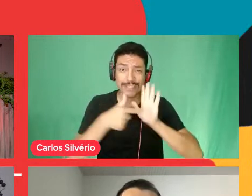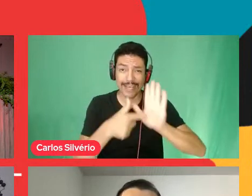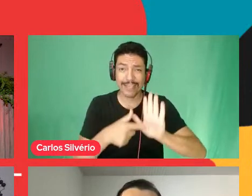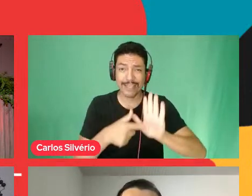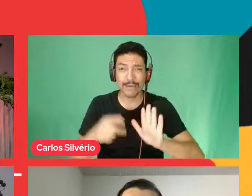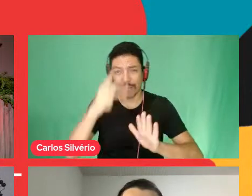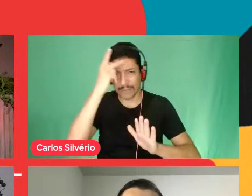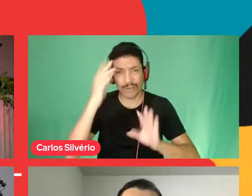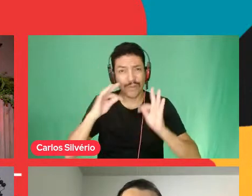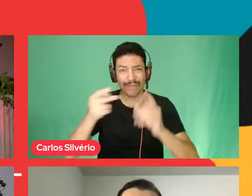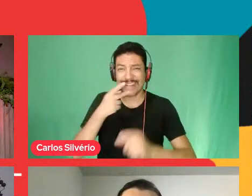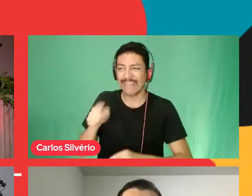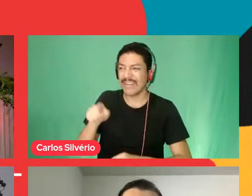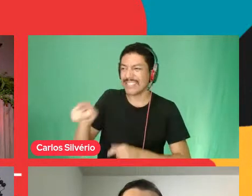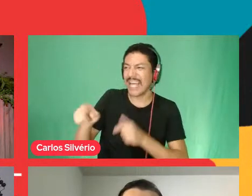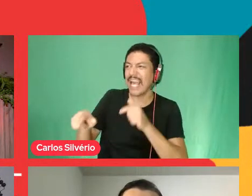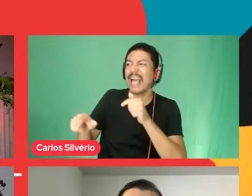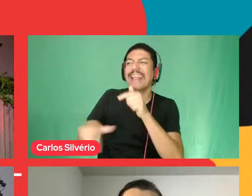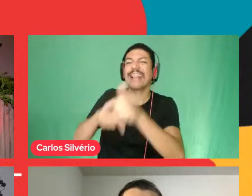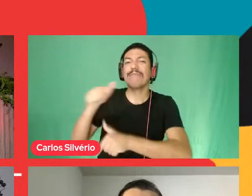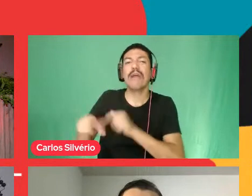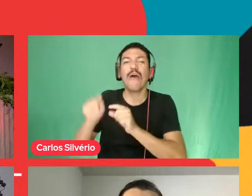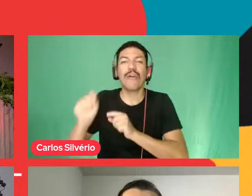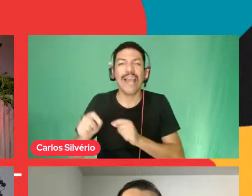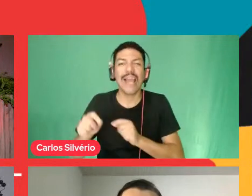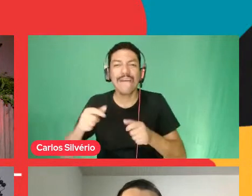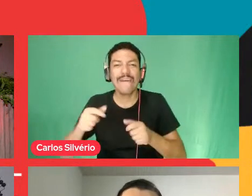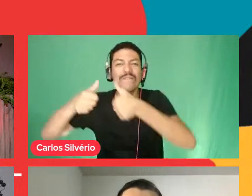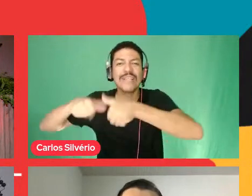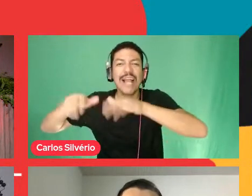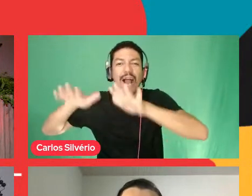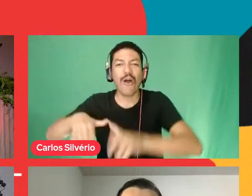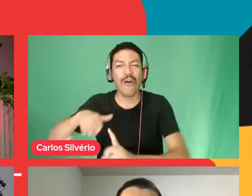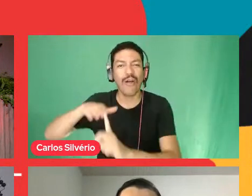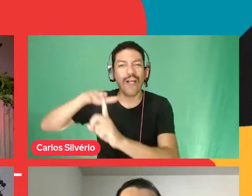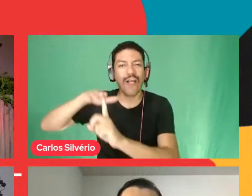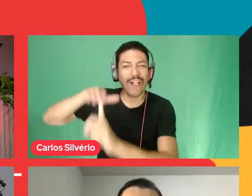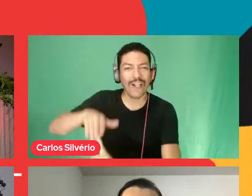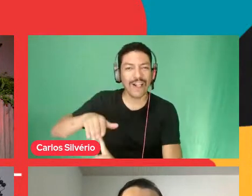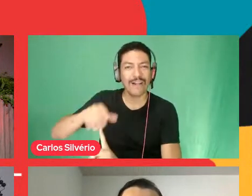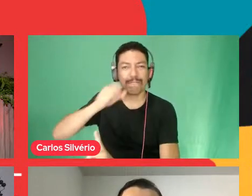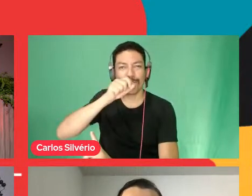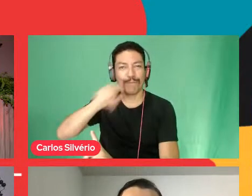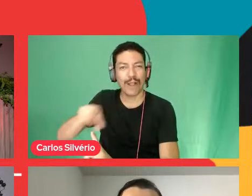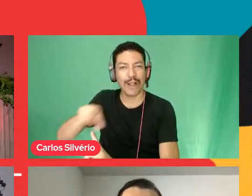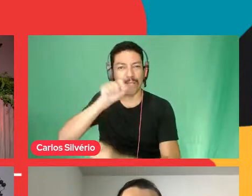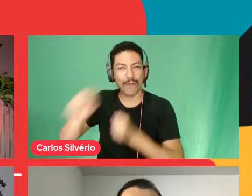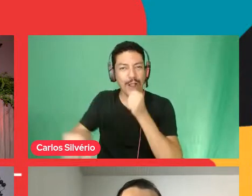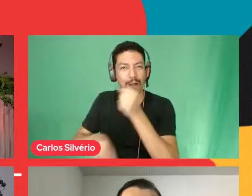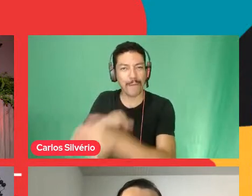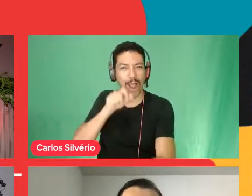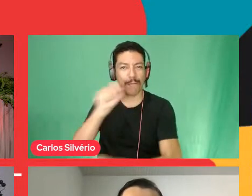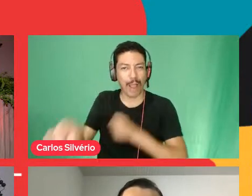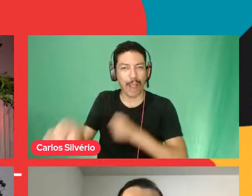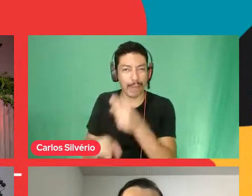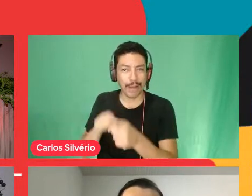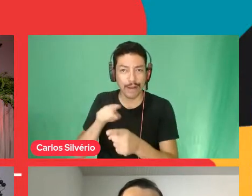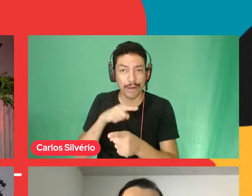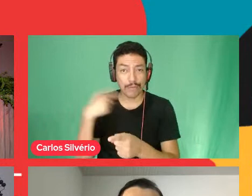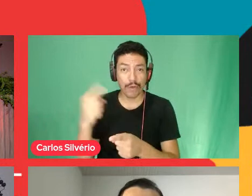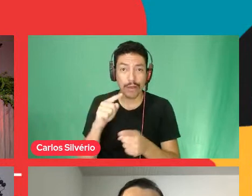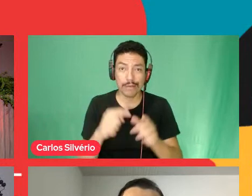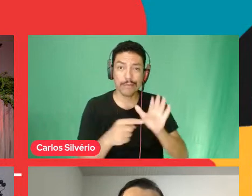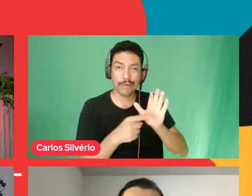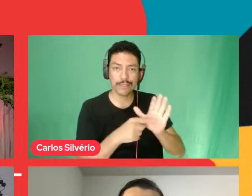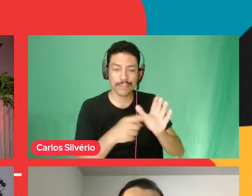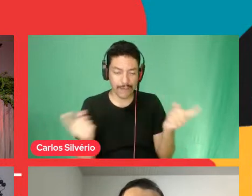lugares eram esses e que a gente deveria ocupar esses lugares, né? Nós estamos criando esse movimento de